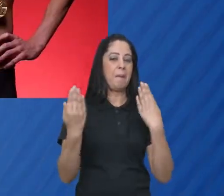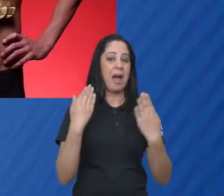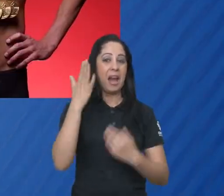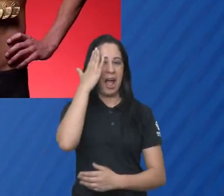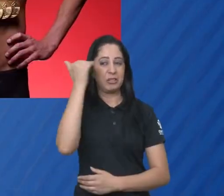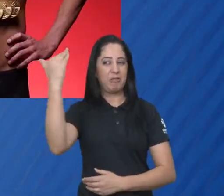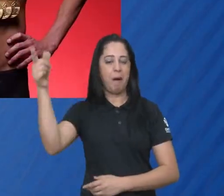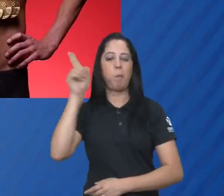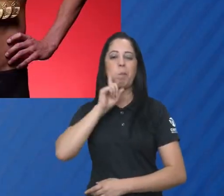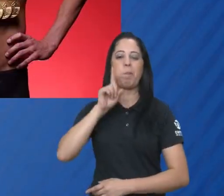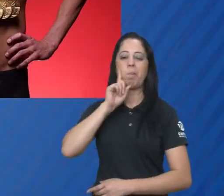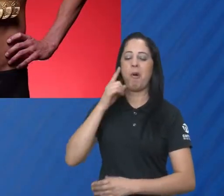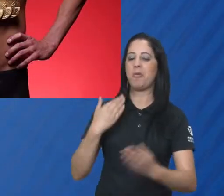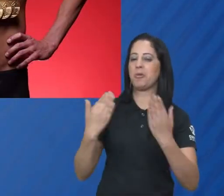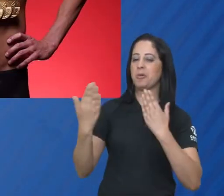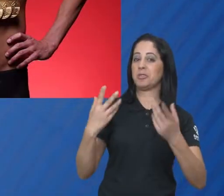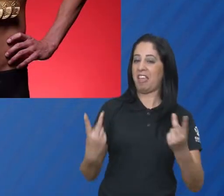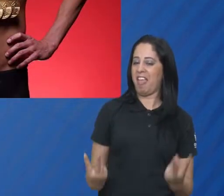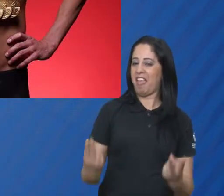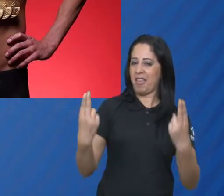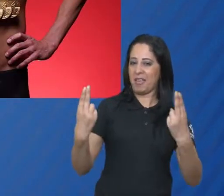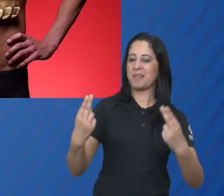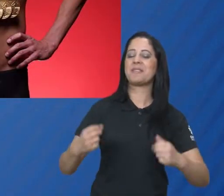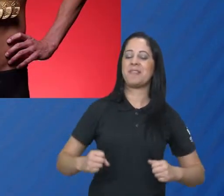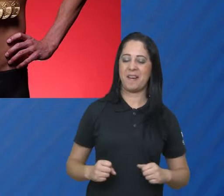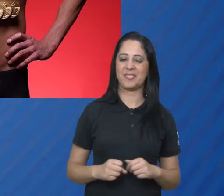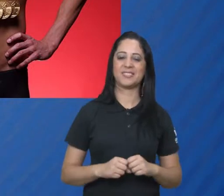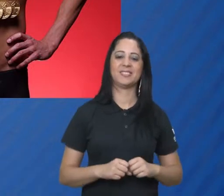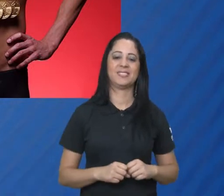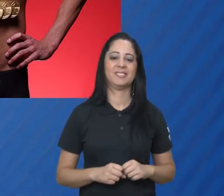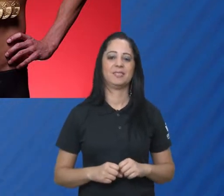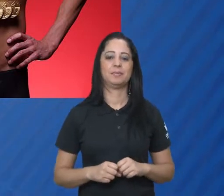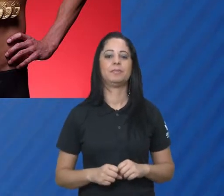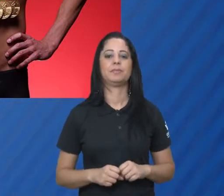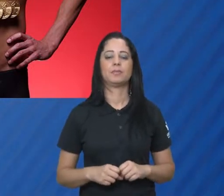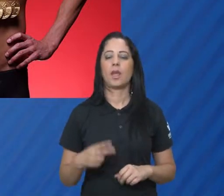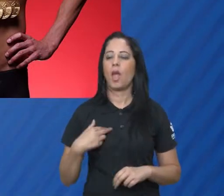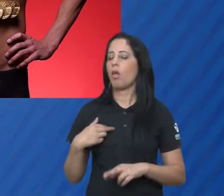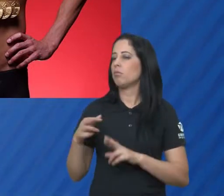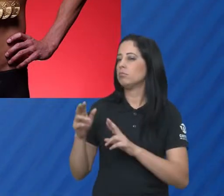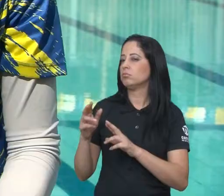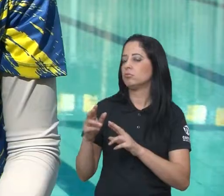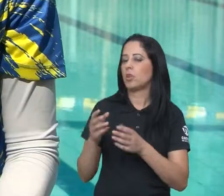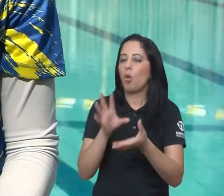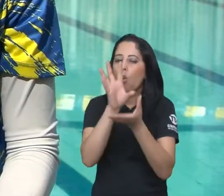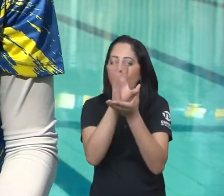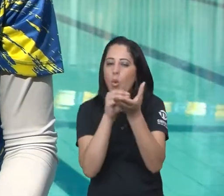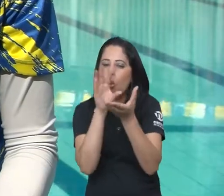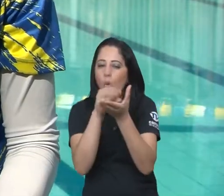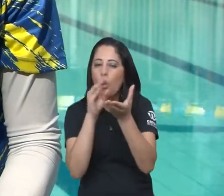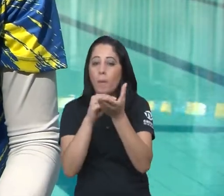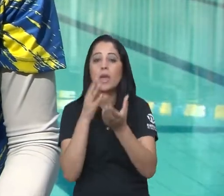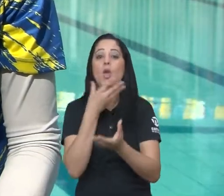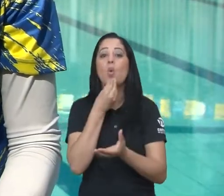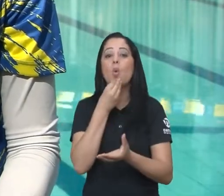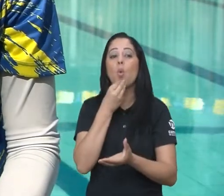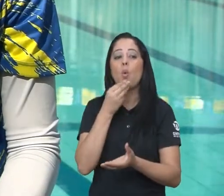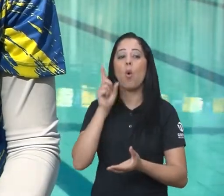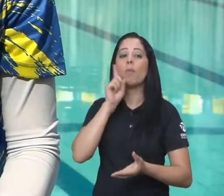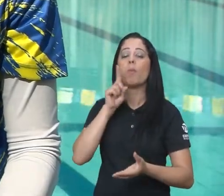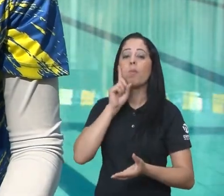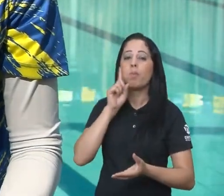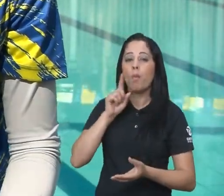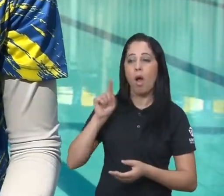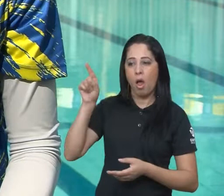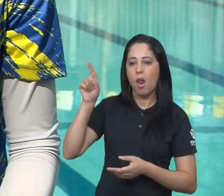joseense. E falando nele, o nadador norte-americano é a grande inspiração do Israel. Eu espelho muito no Michael Phelps por conta